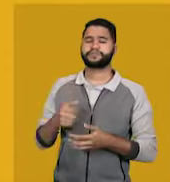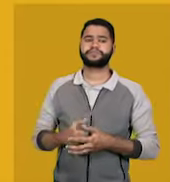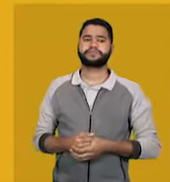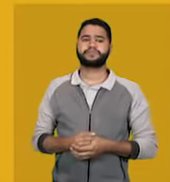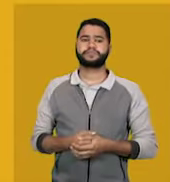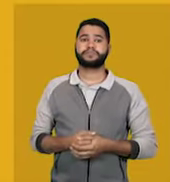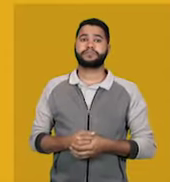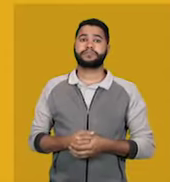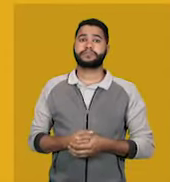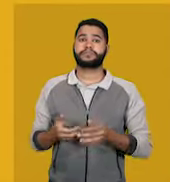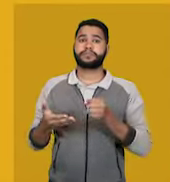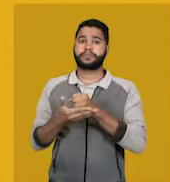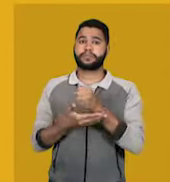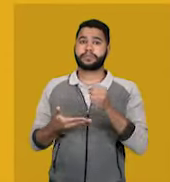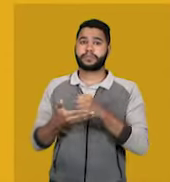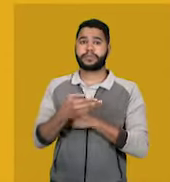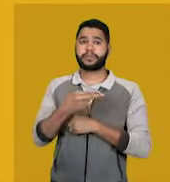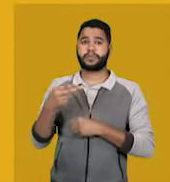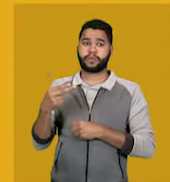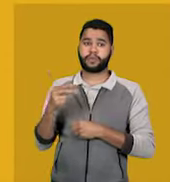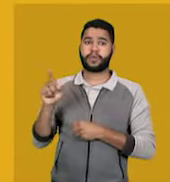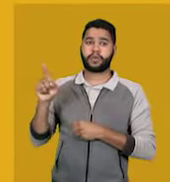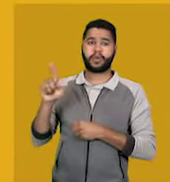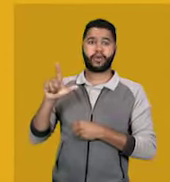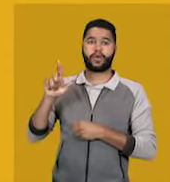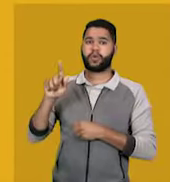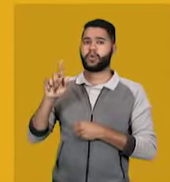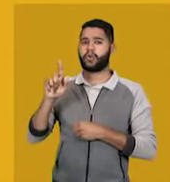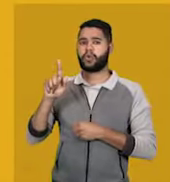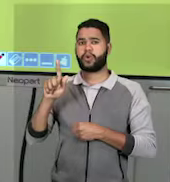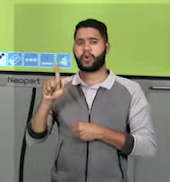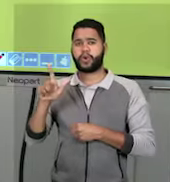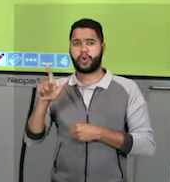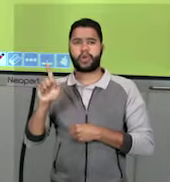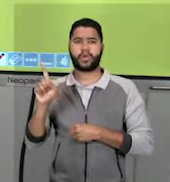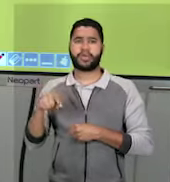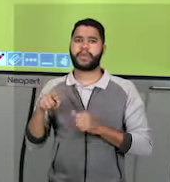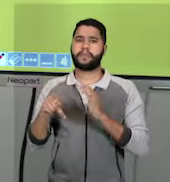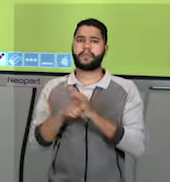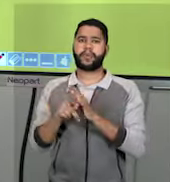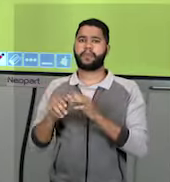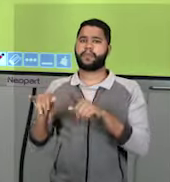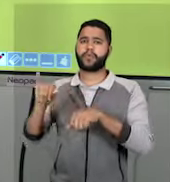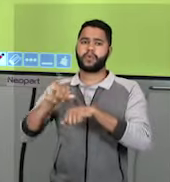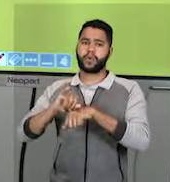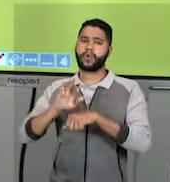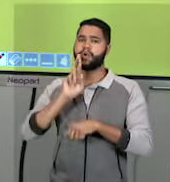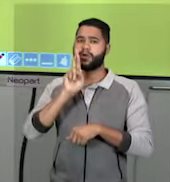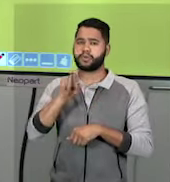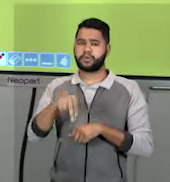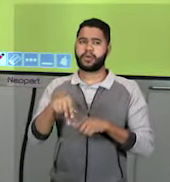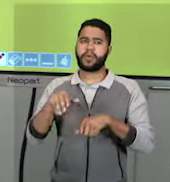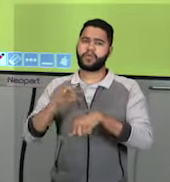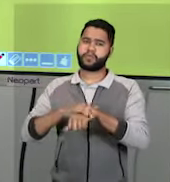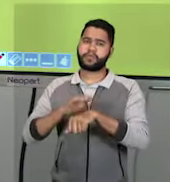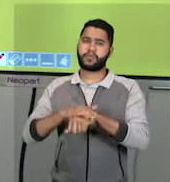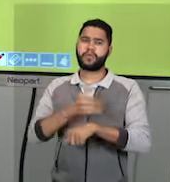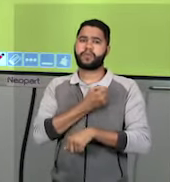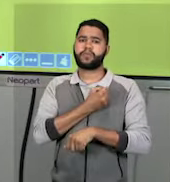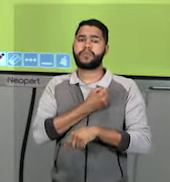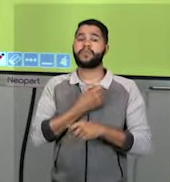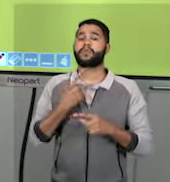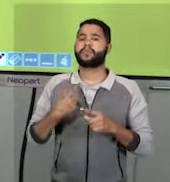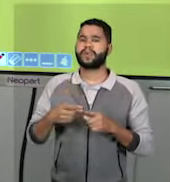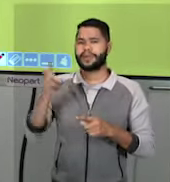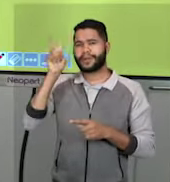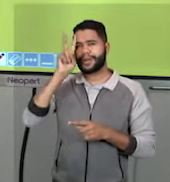a base igual ao logaritmando e o logaritmando é elevado a qualquer valor que seja, então o resultado é esse próprio valor. Por quê?